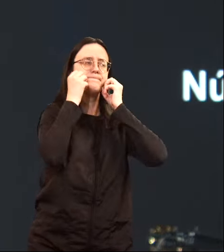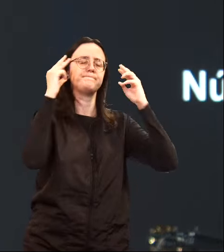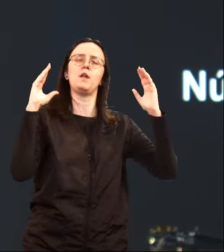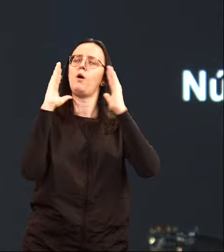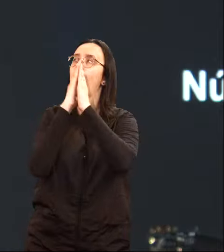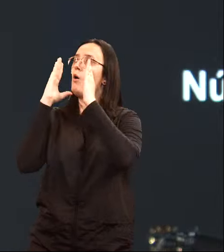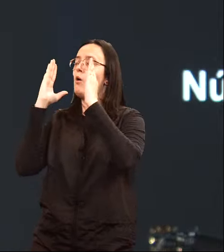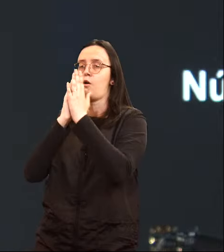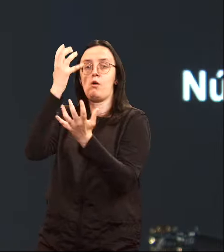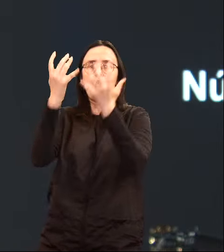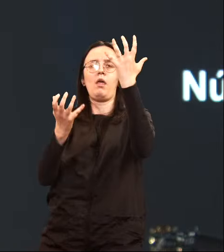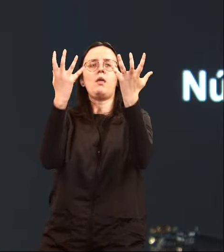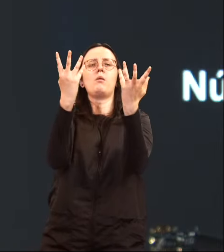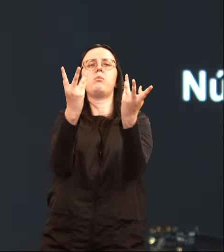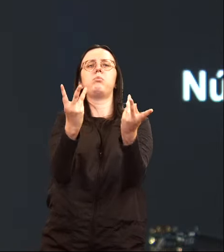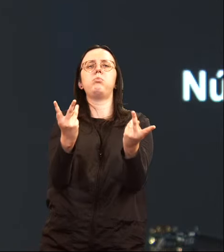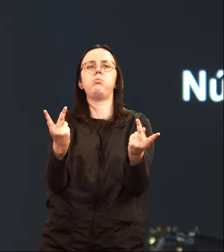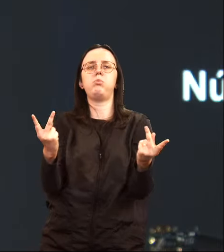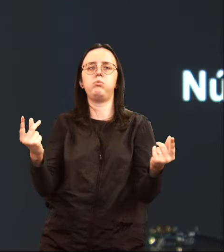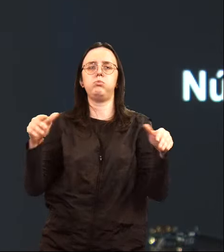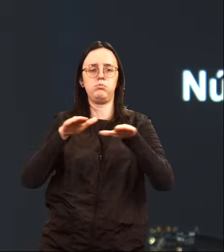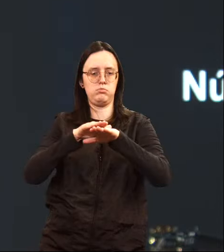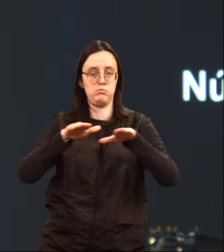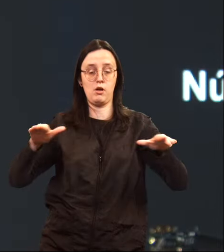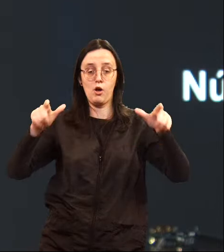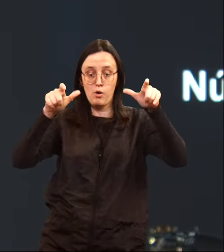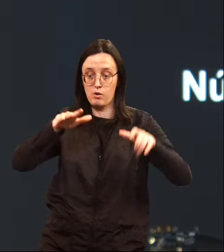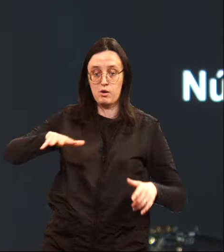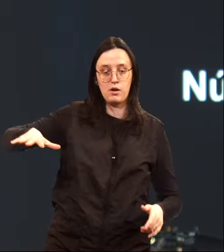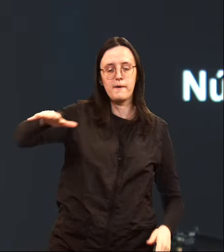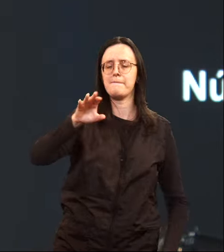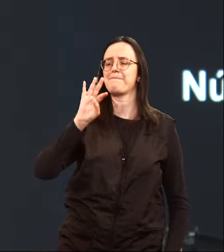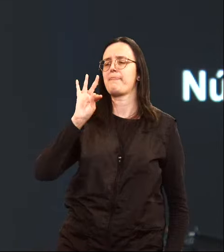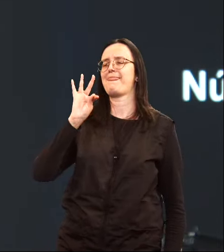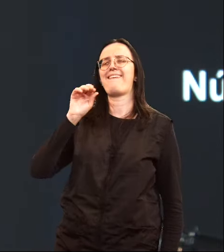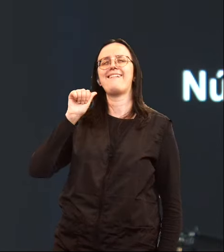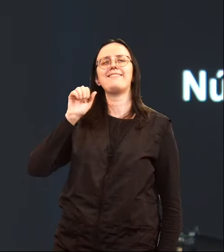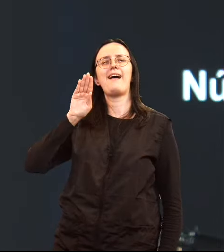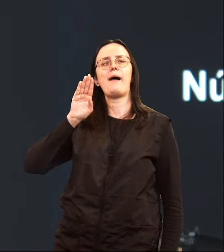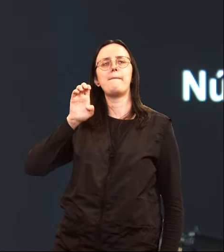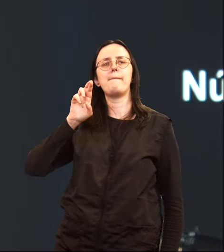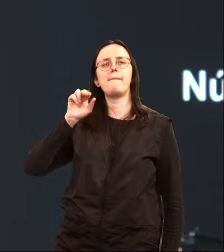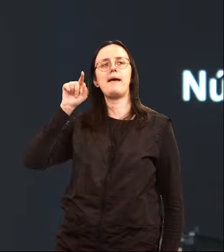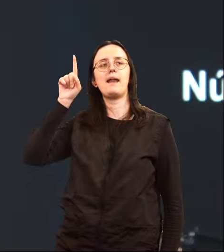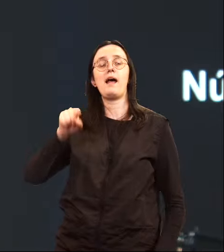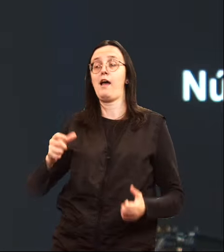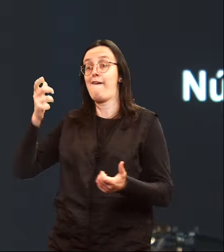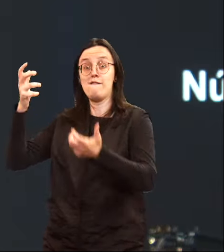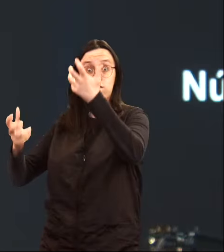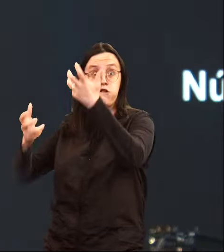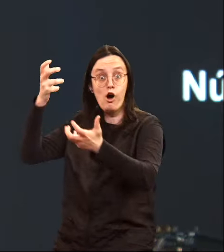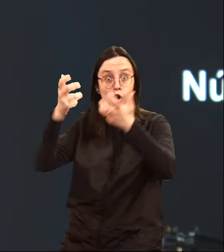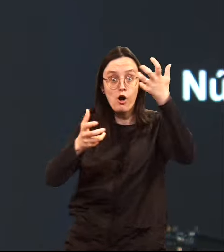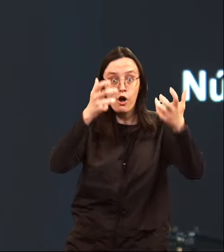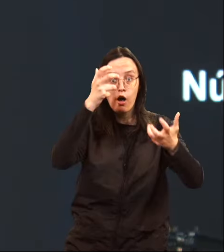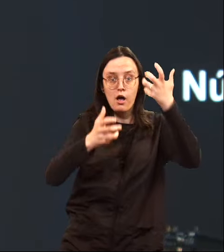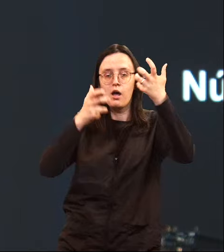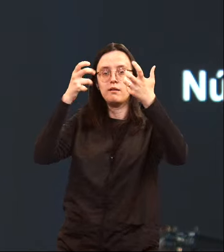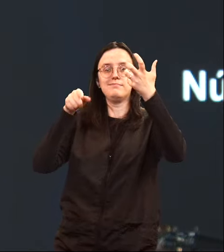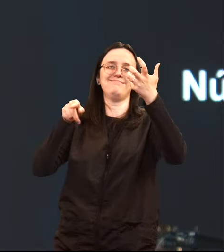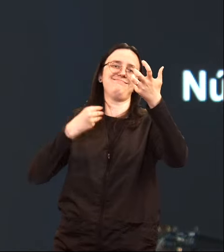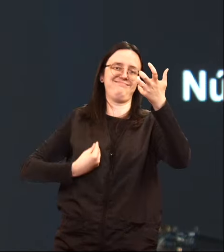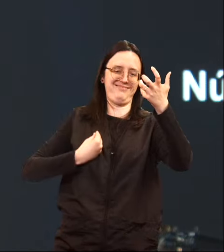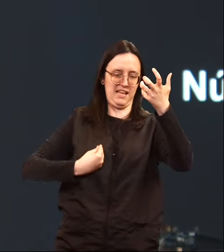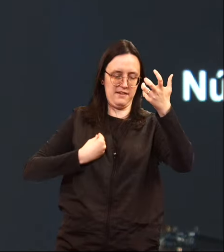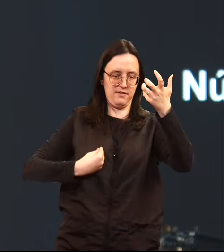se apagou. Pelo que chamou aquele lugar de Taberá, porque o fogo do Senhor se acendera entre eles. E